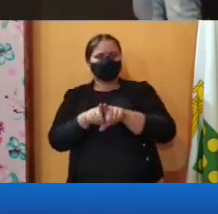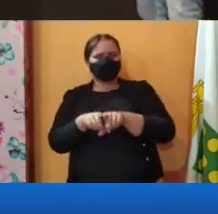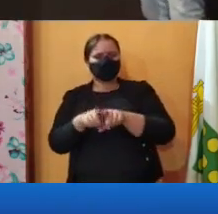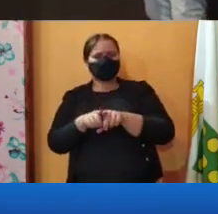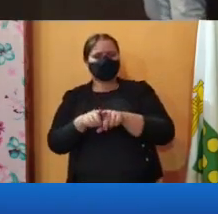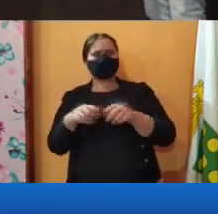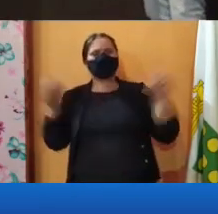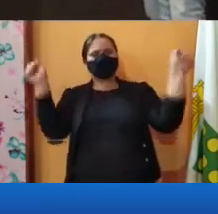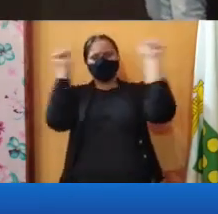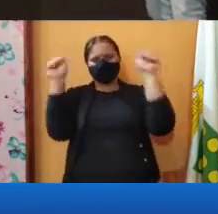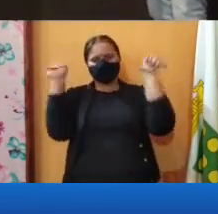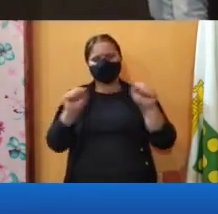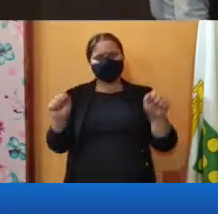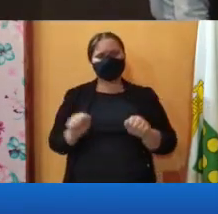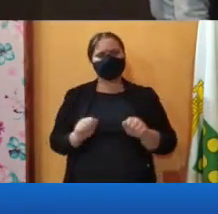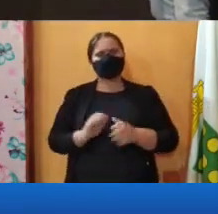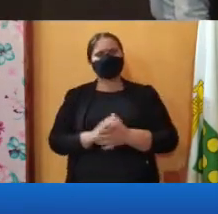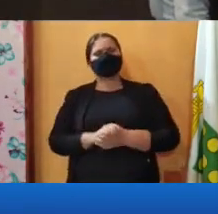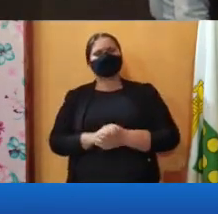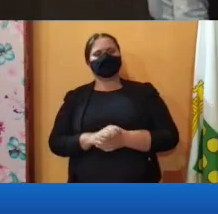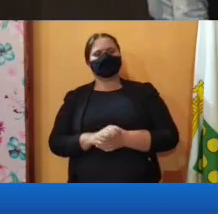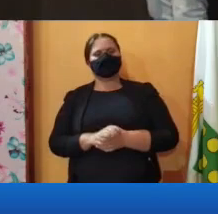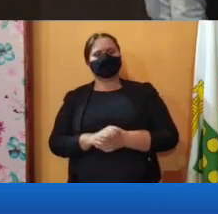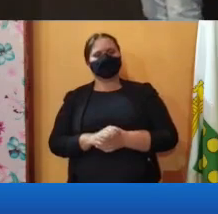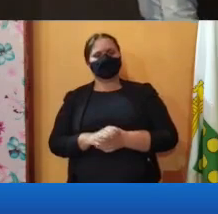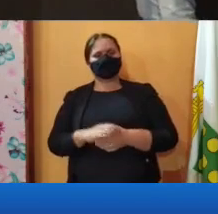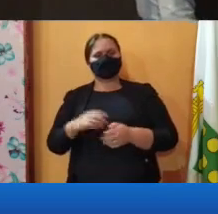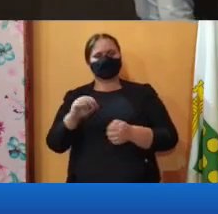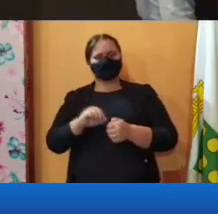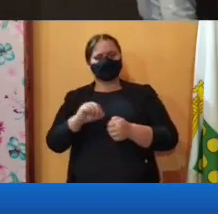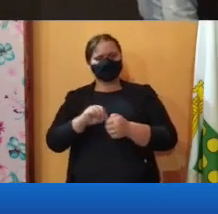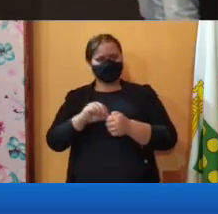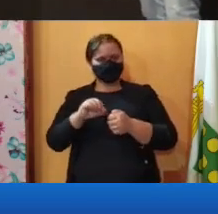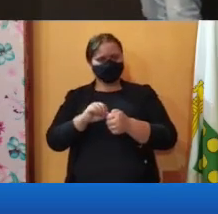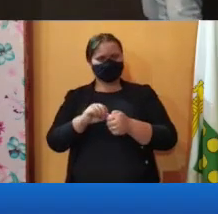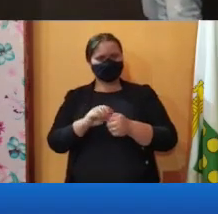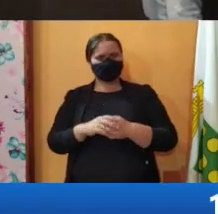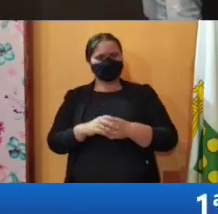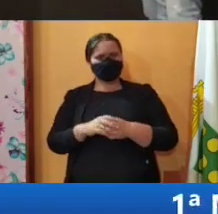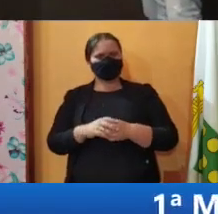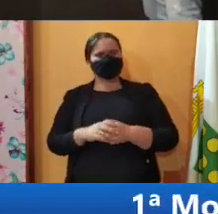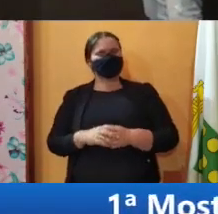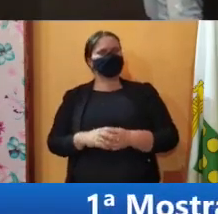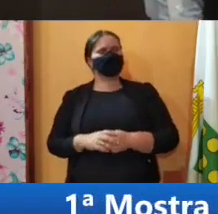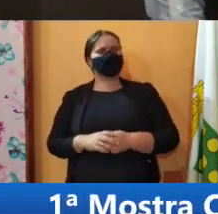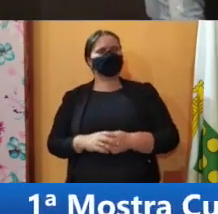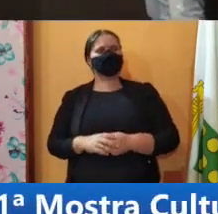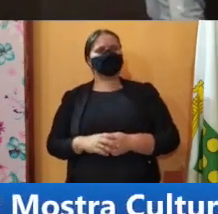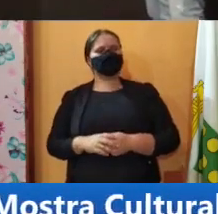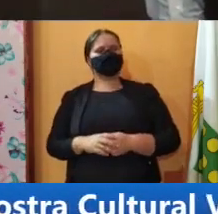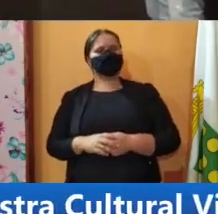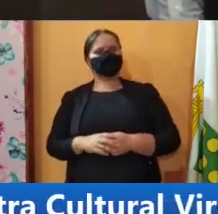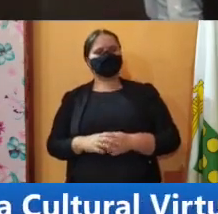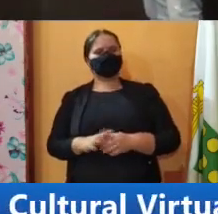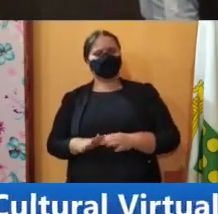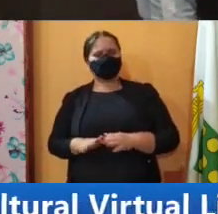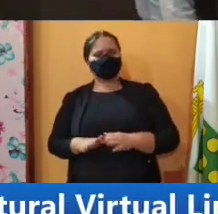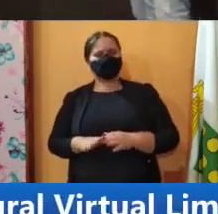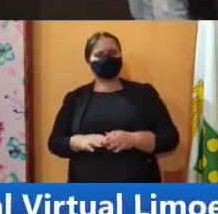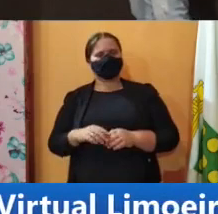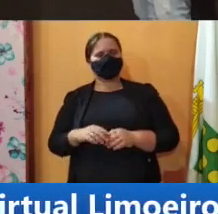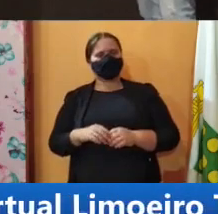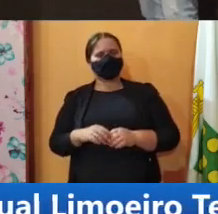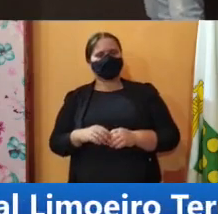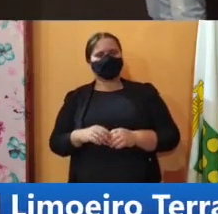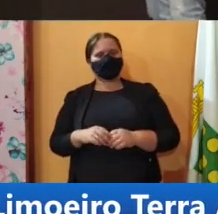O Wesley Vieira é Mota, né? Eu não sei. É, o Camileira. Eu não conhecia, conheço o Wellington Vieira. Ele conta